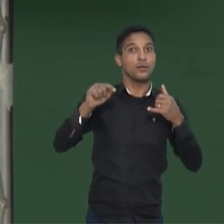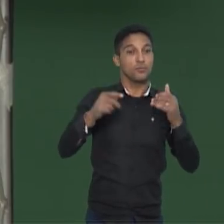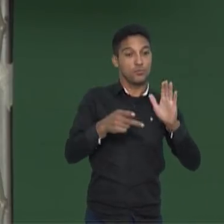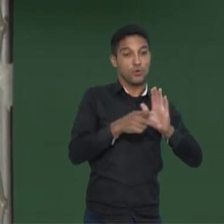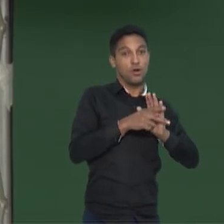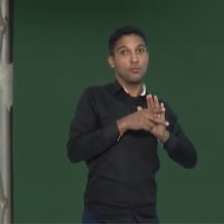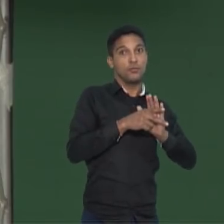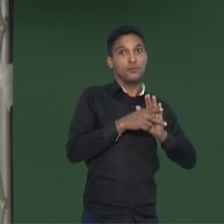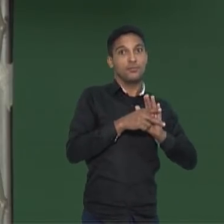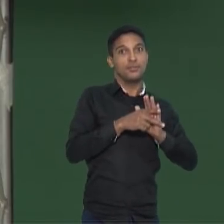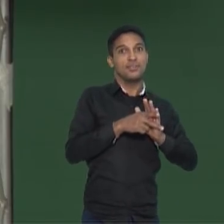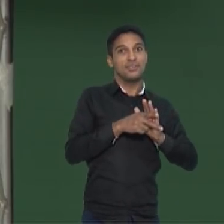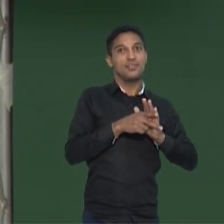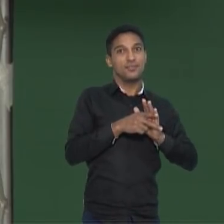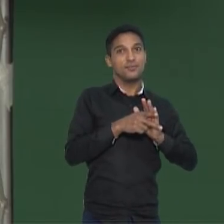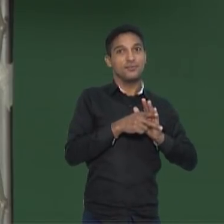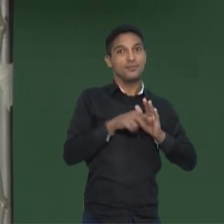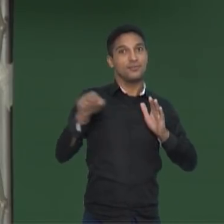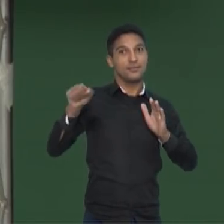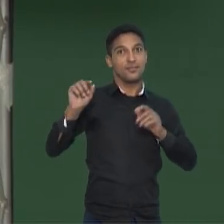americanas. Então, quando as pessoas